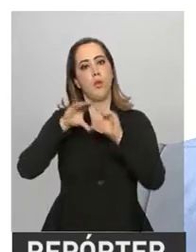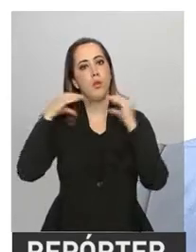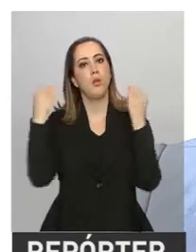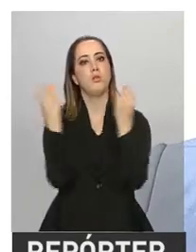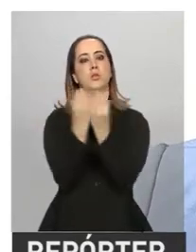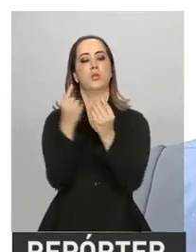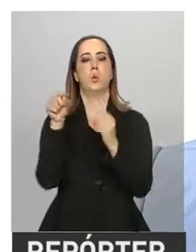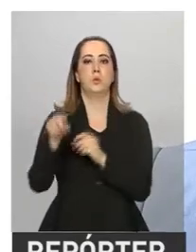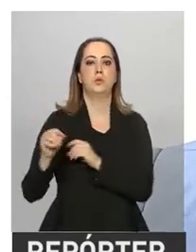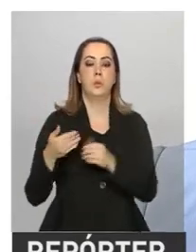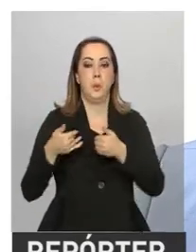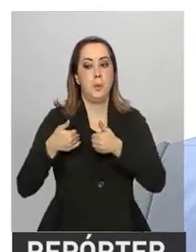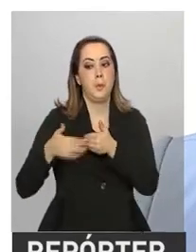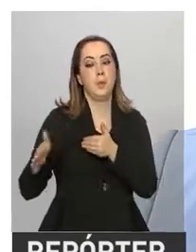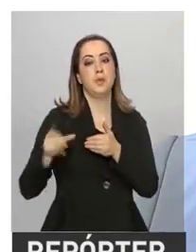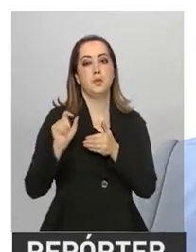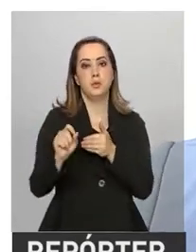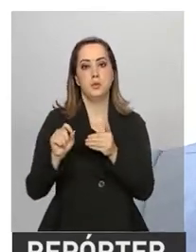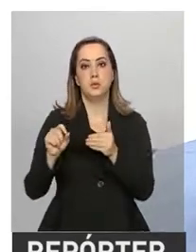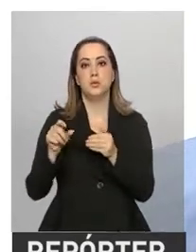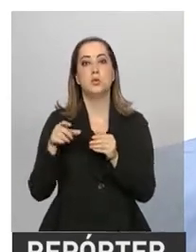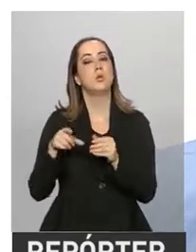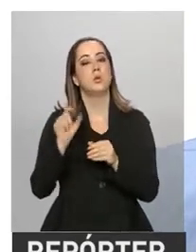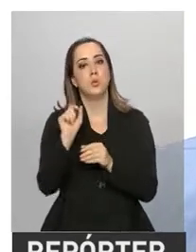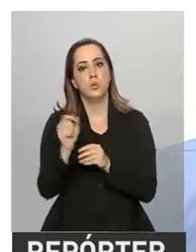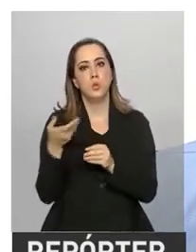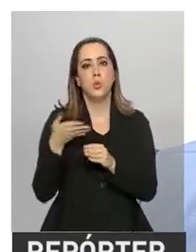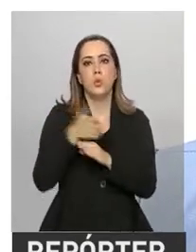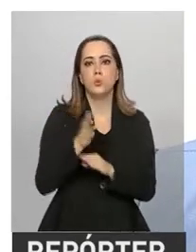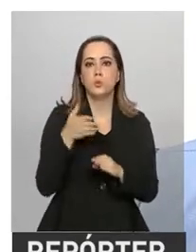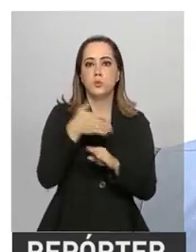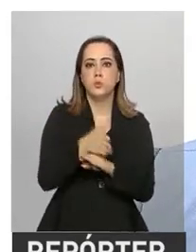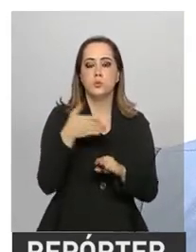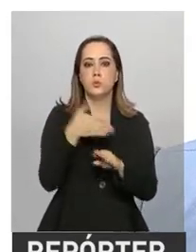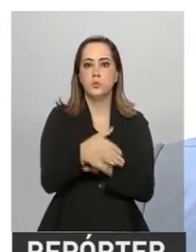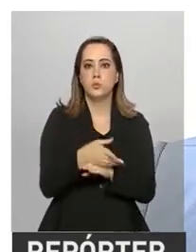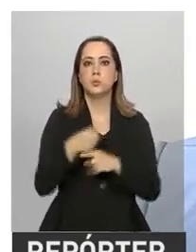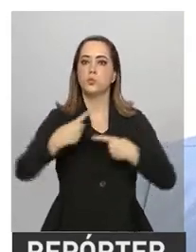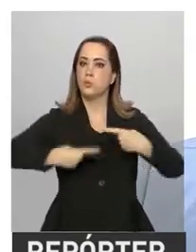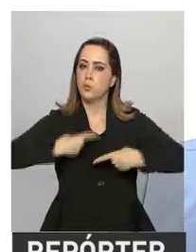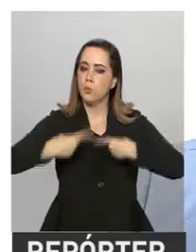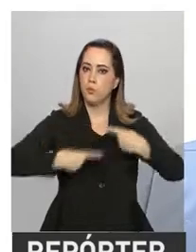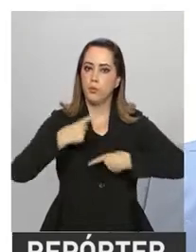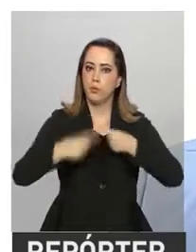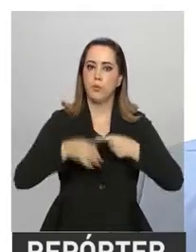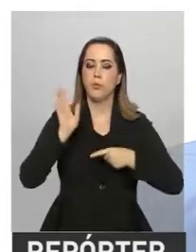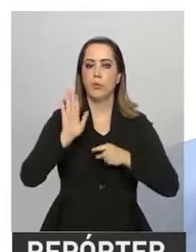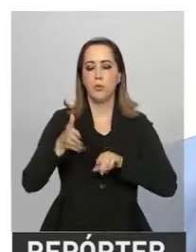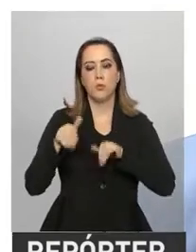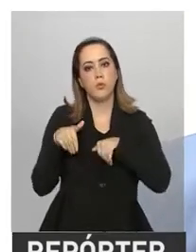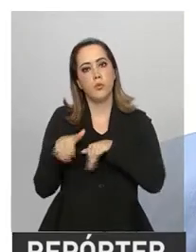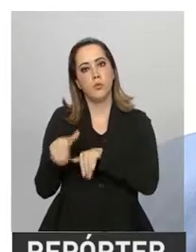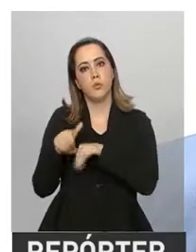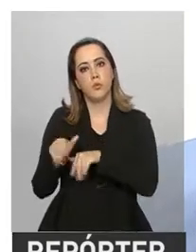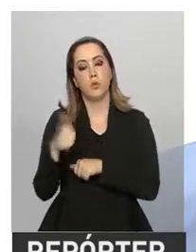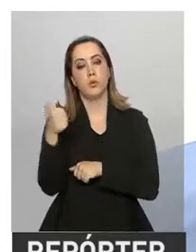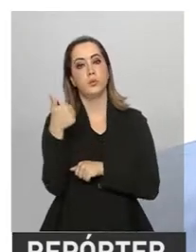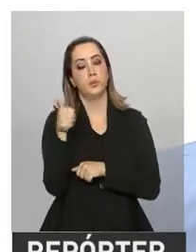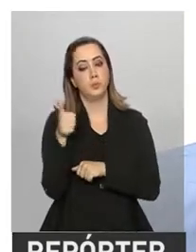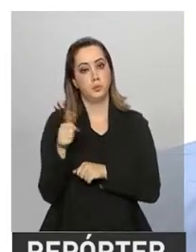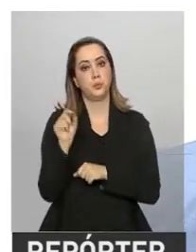oportunidade para que o assentado acesse outras políticas e já em setembro temos o primeiro piloto